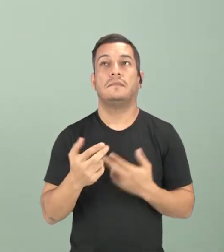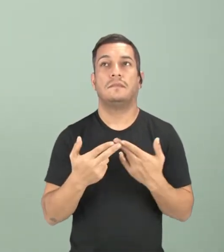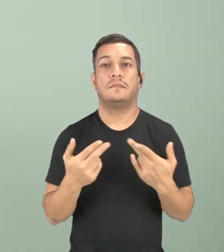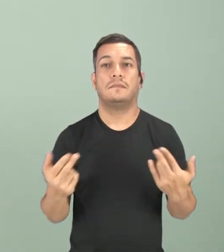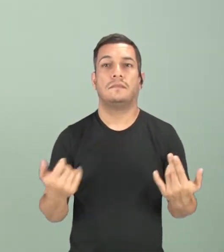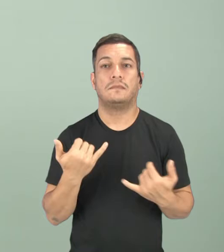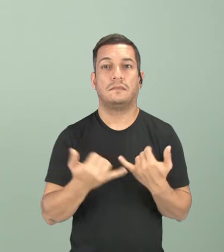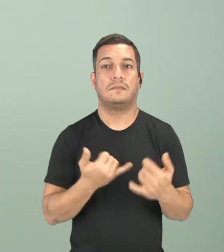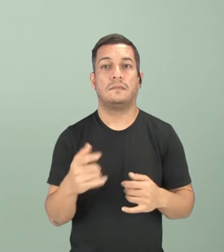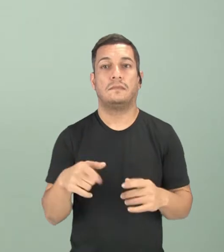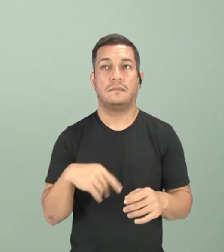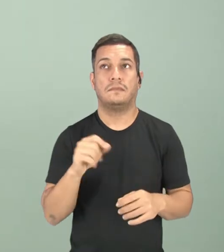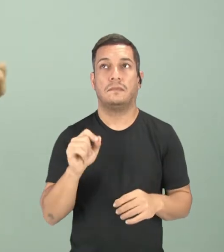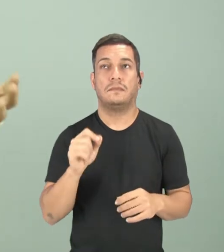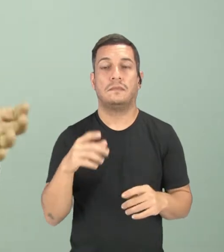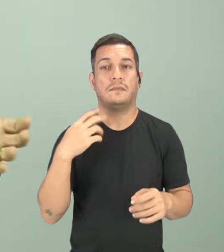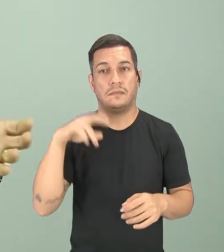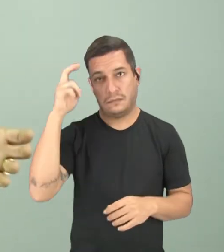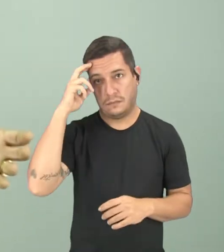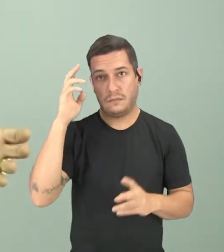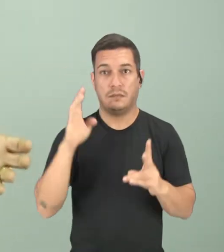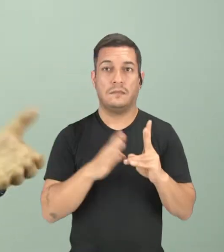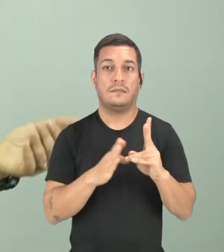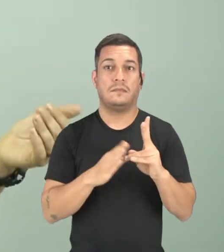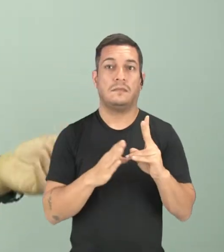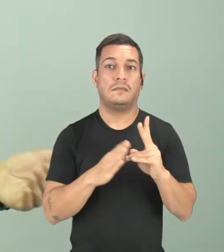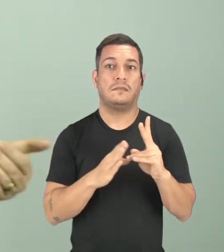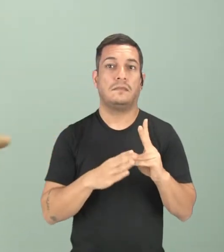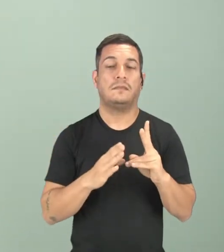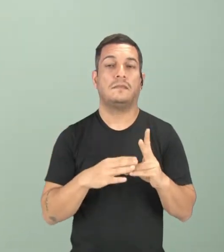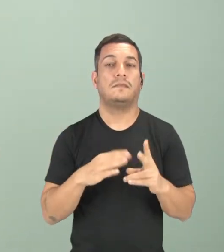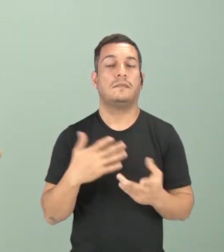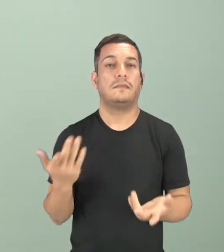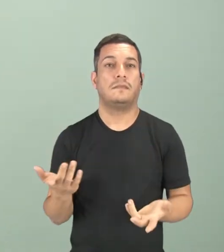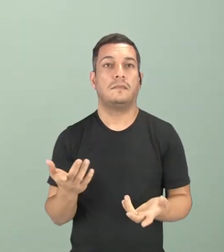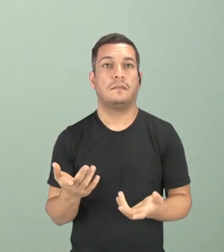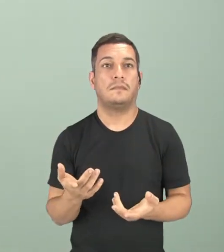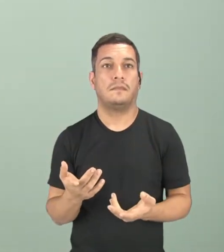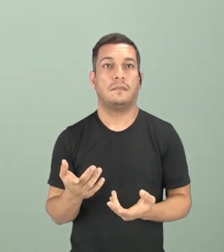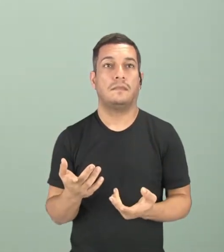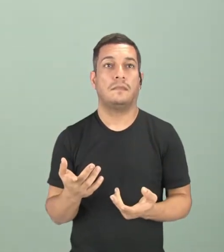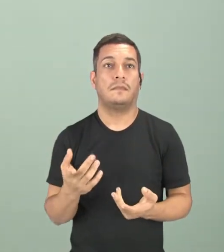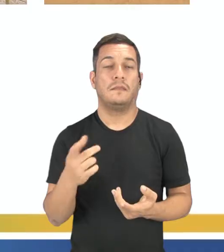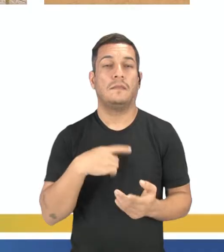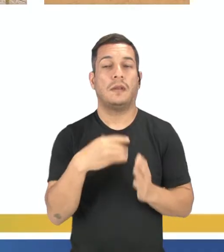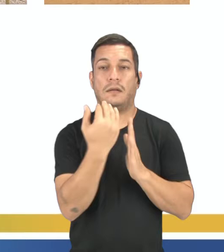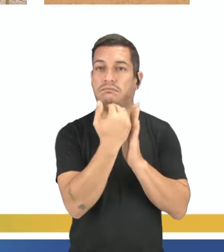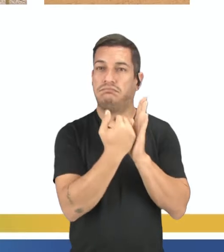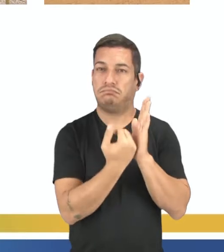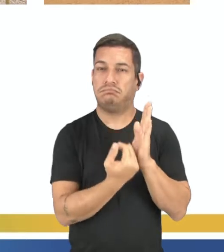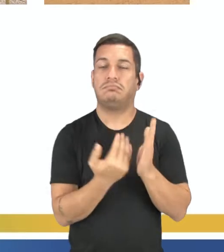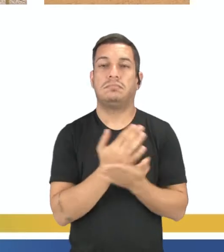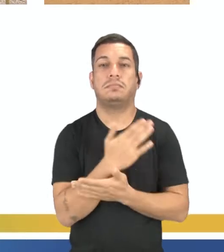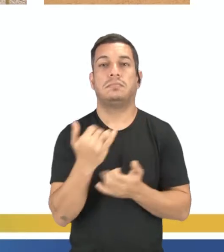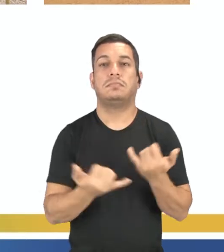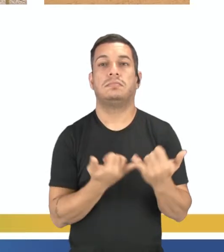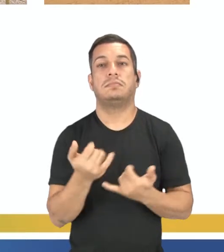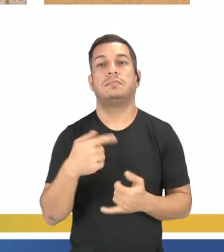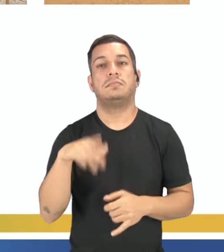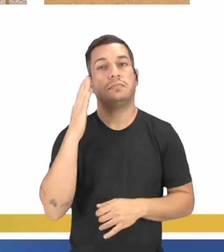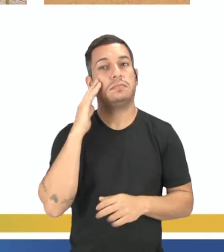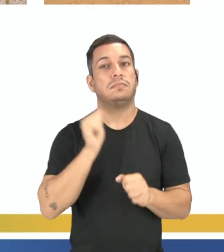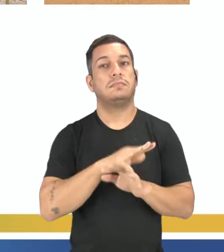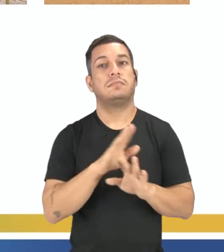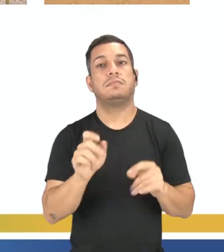jogamos muitos jogos que vêm dessa cultura indígena, que é a nossa herança cultural. E eu elenquei aqui algumas brincadeiras